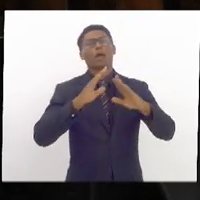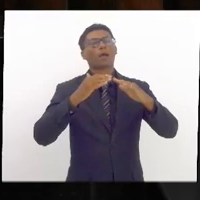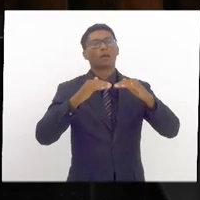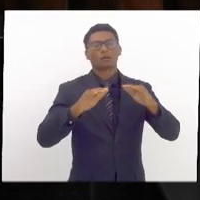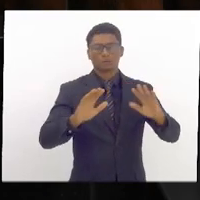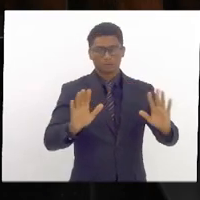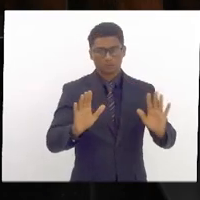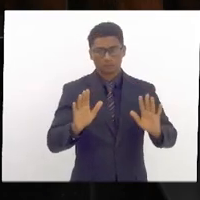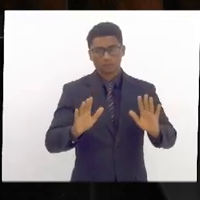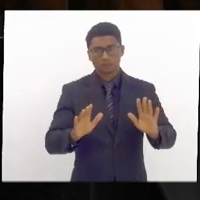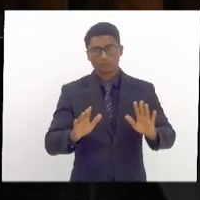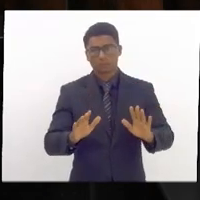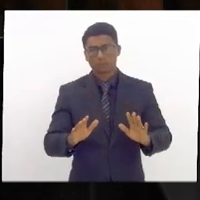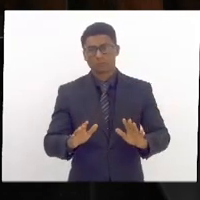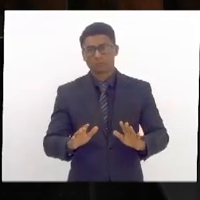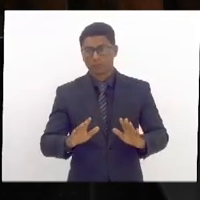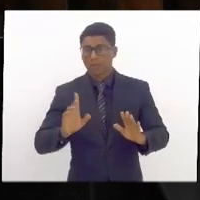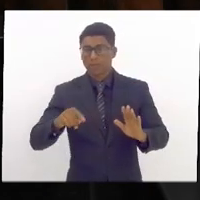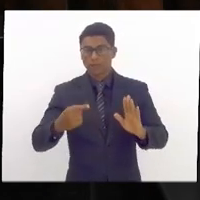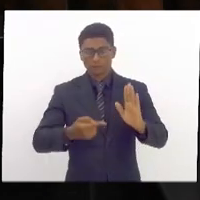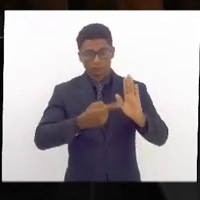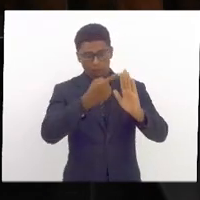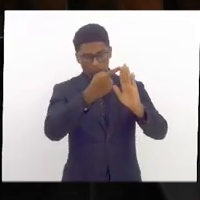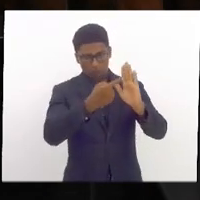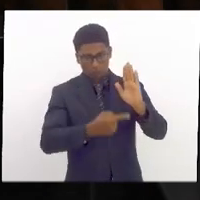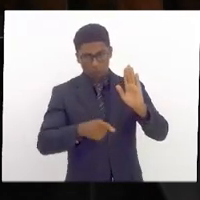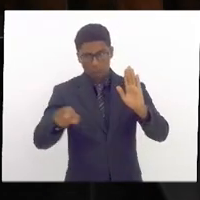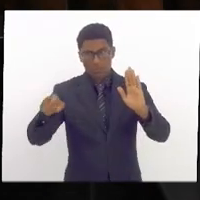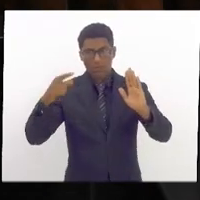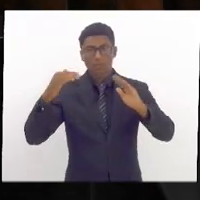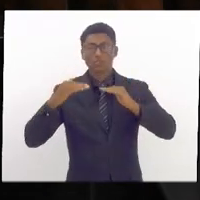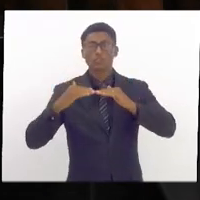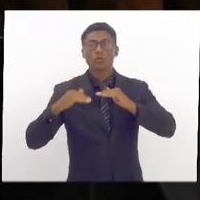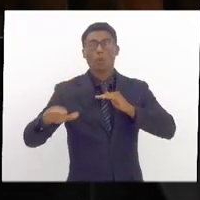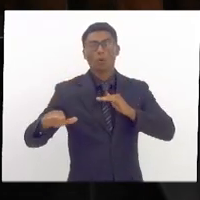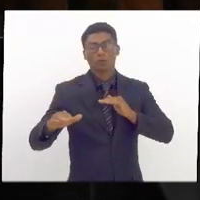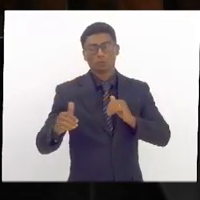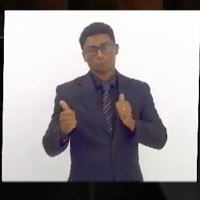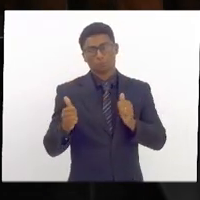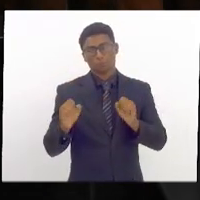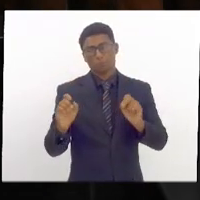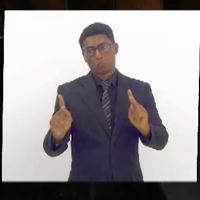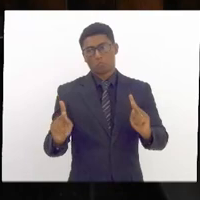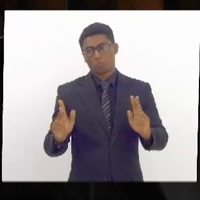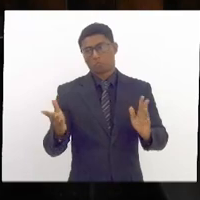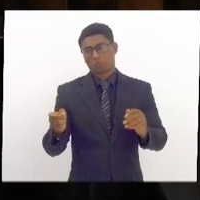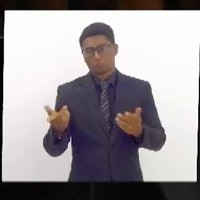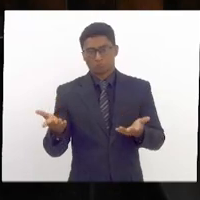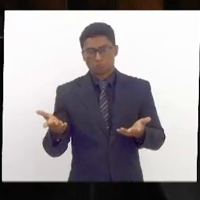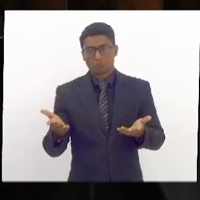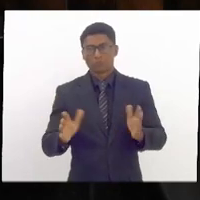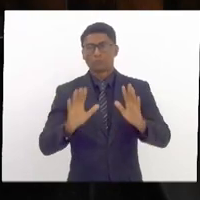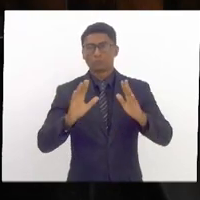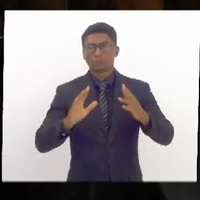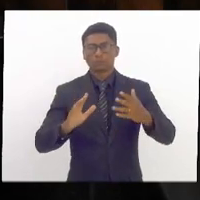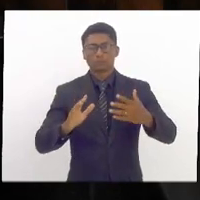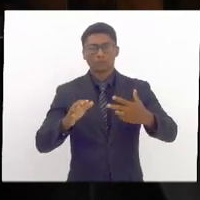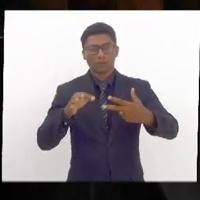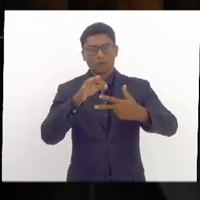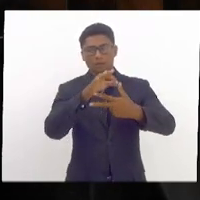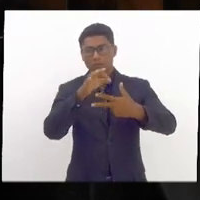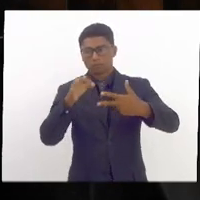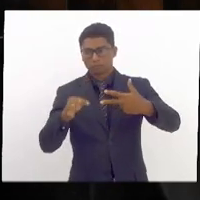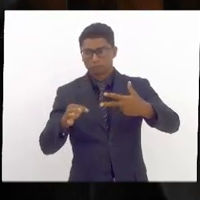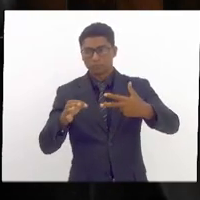estar vetando no mérito, porque ter discordância de mérito. E volto a dizer, todos os poderes continuaram